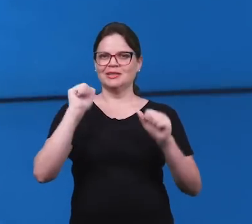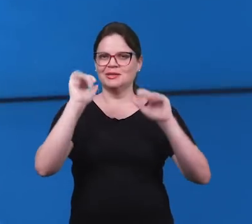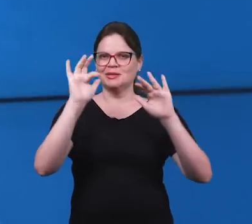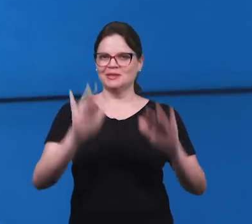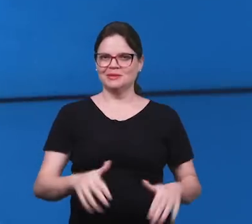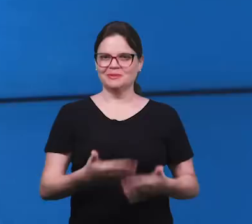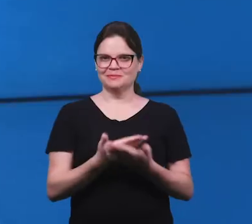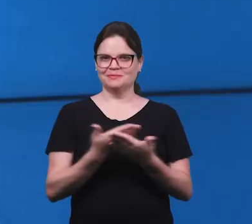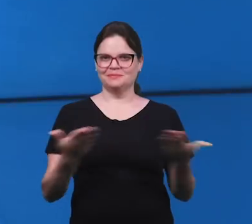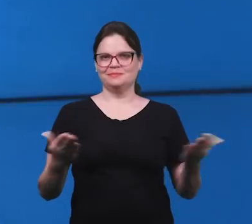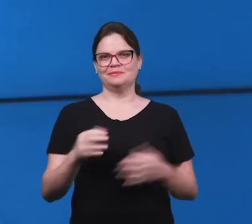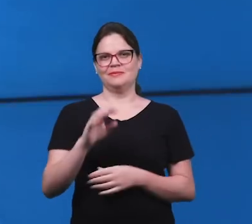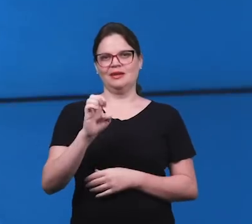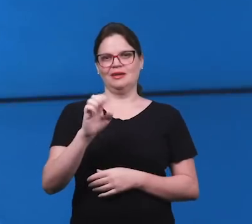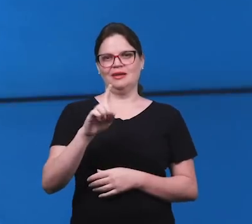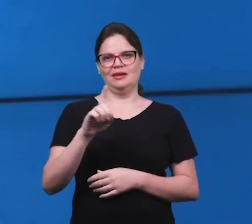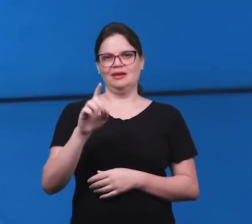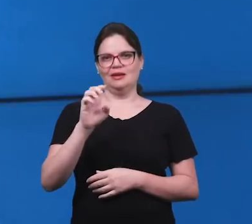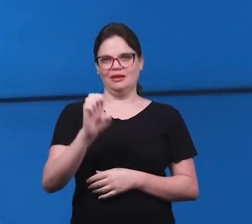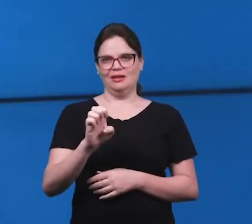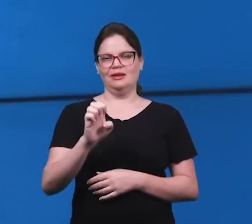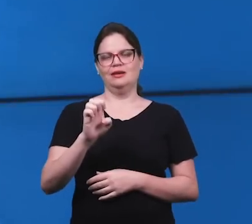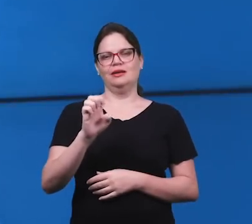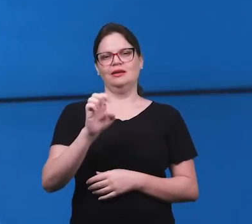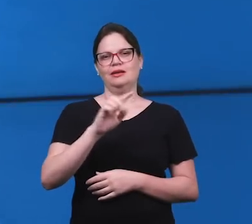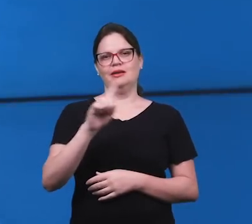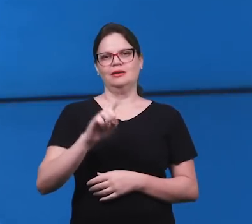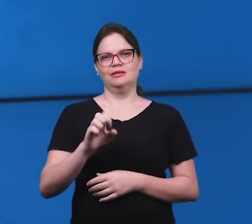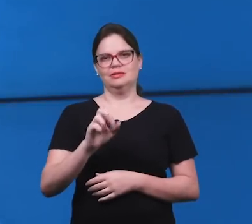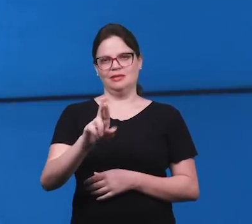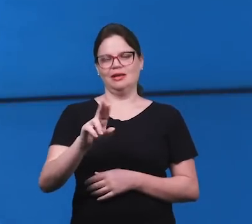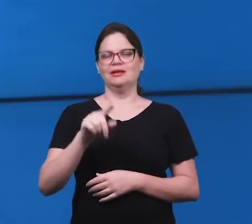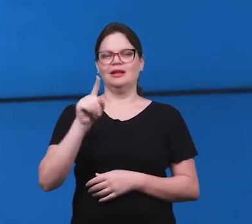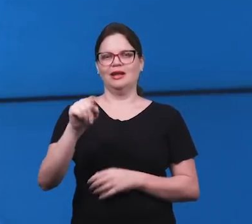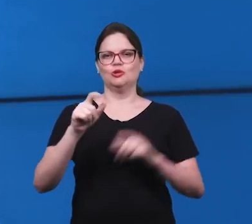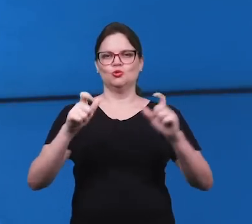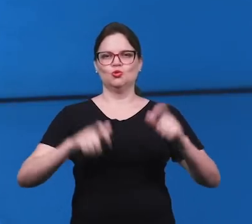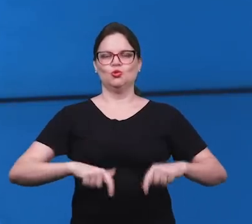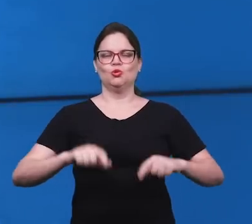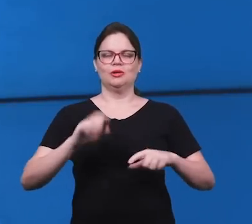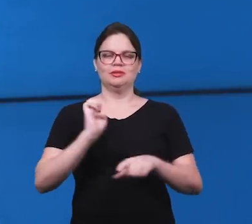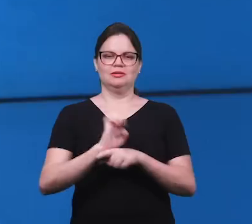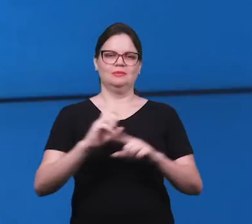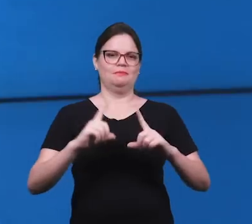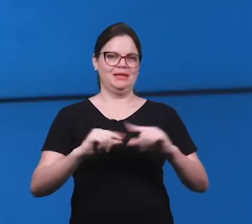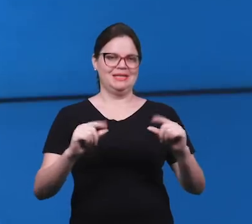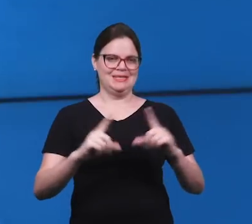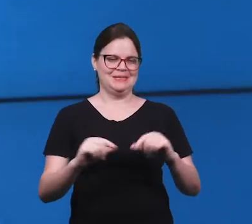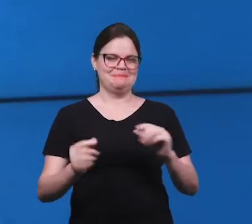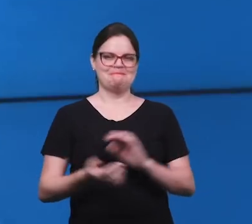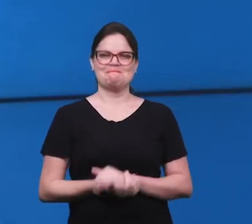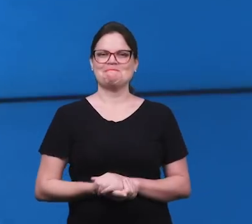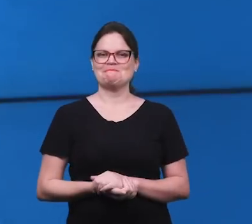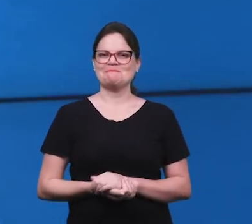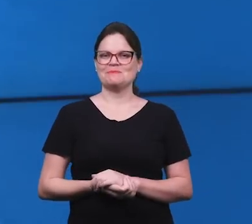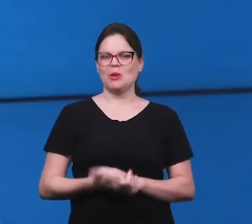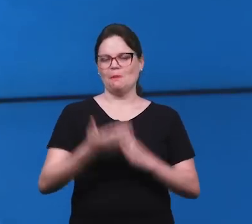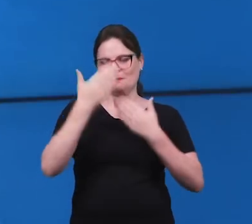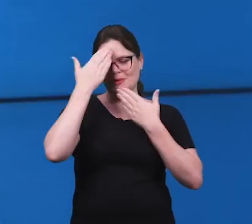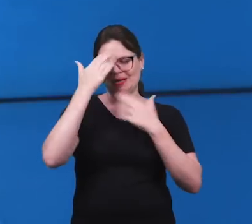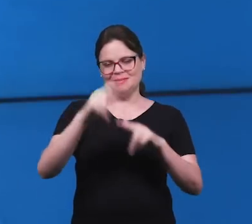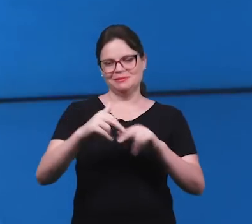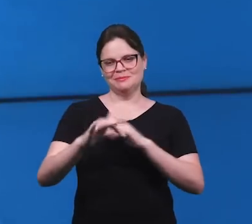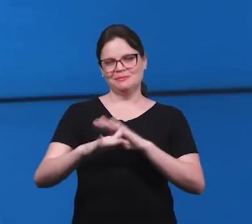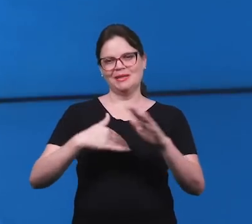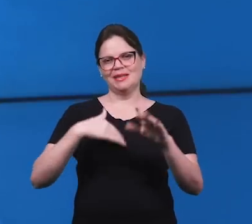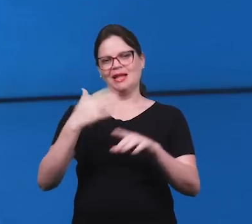abençoe, irmã dona Ézer Pereira de Barros, ali na nossa igreja em Brasília, por esse testemunho